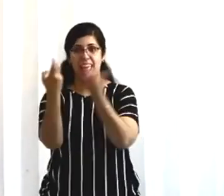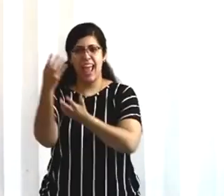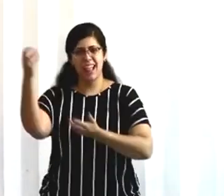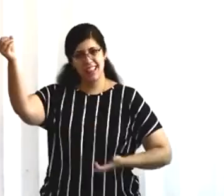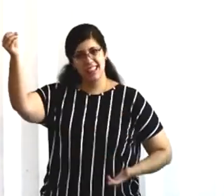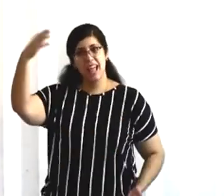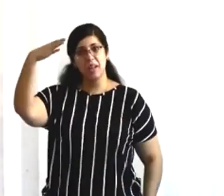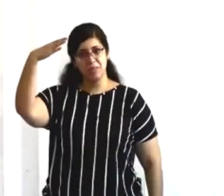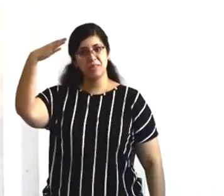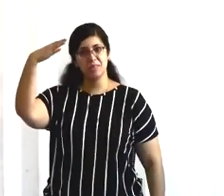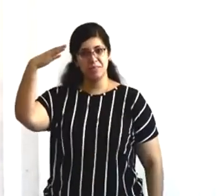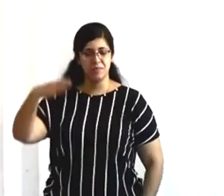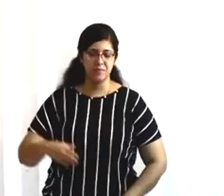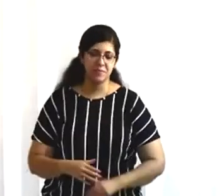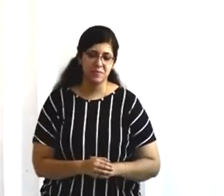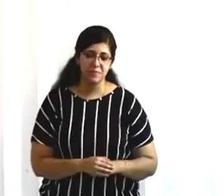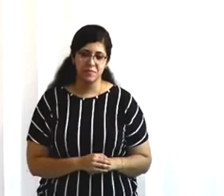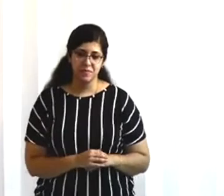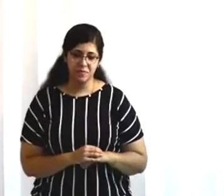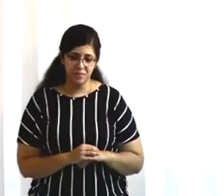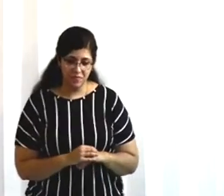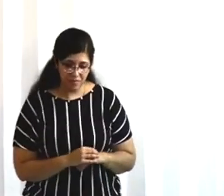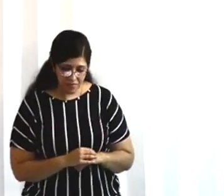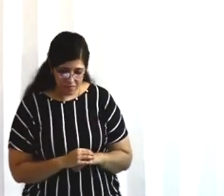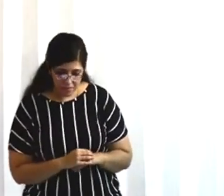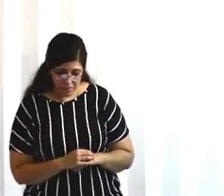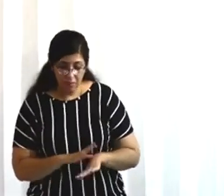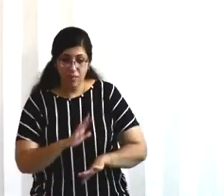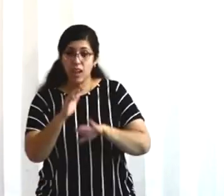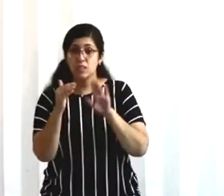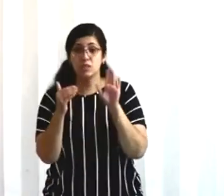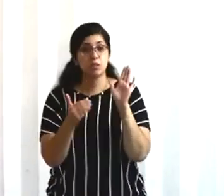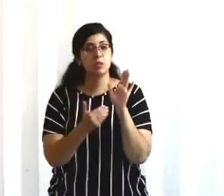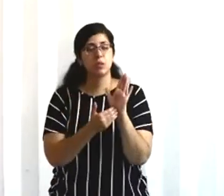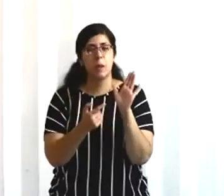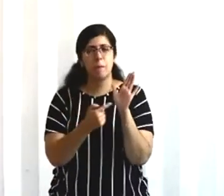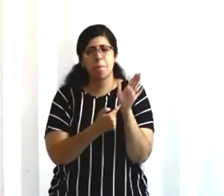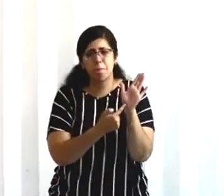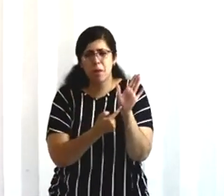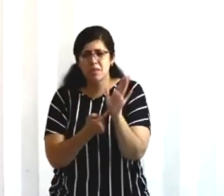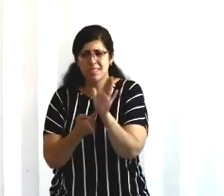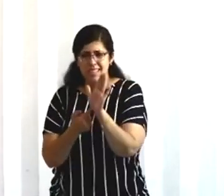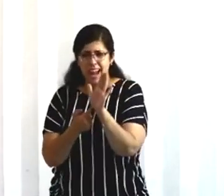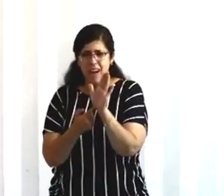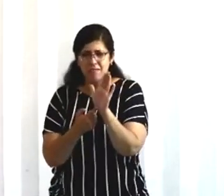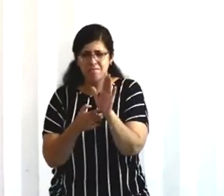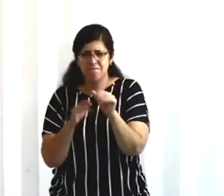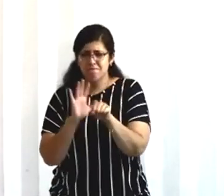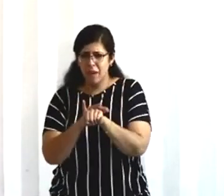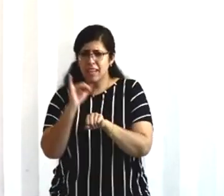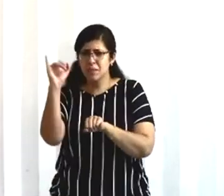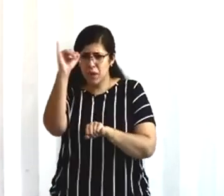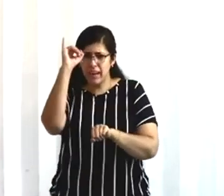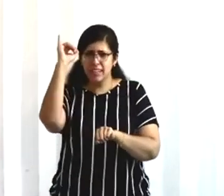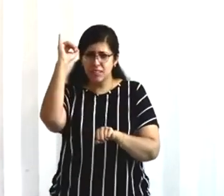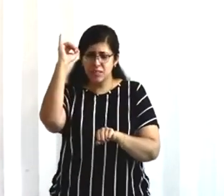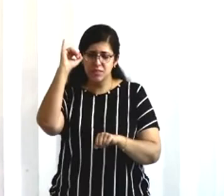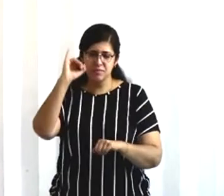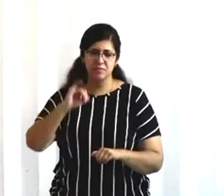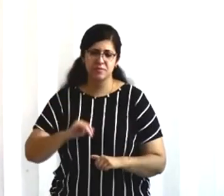da eternidade, e tudo isso vai redundar no clímax, que